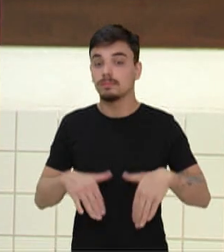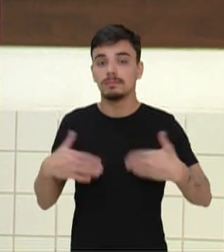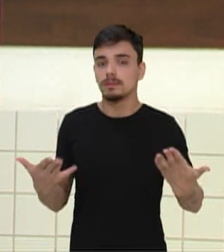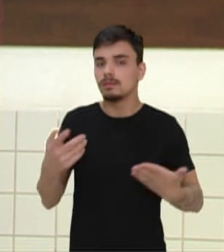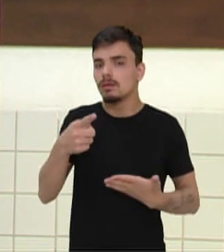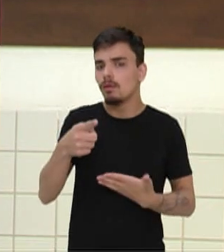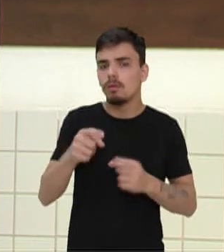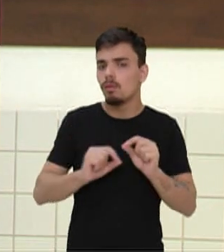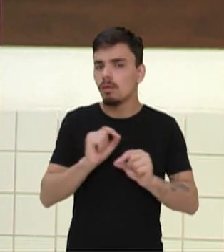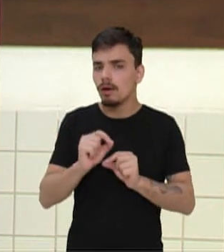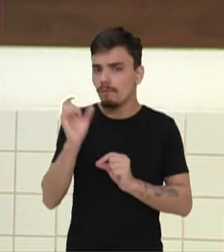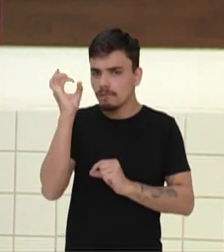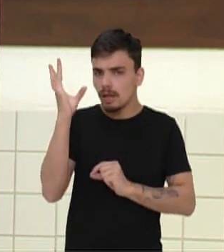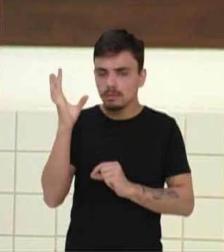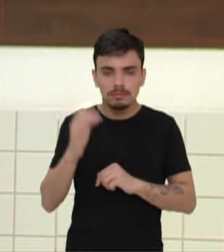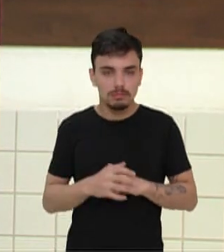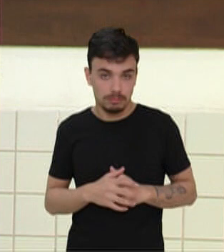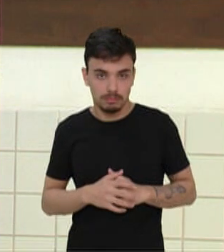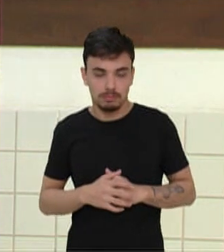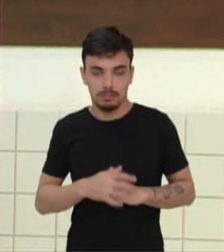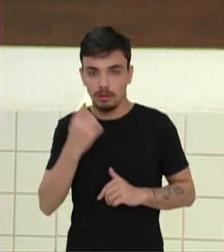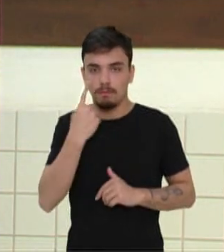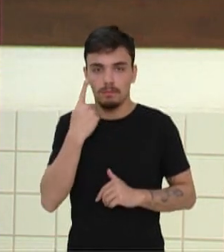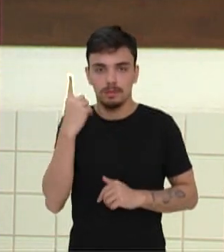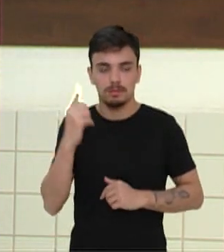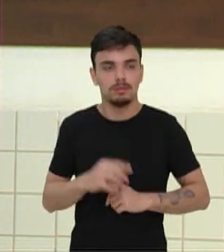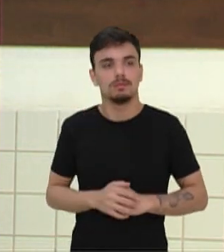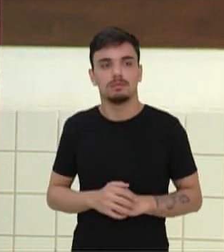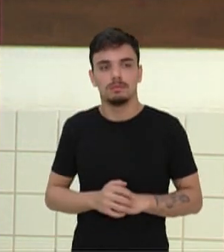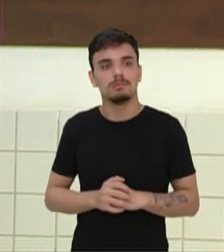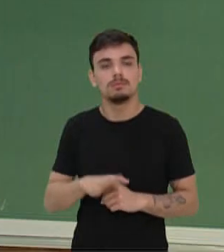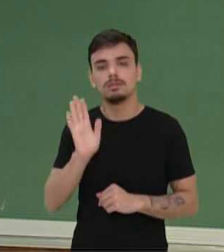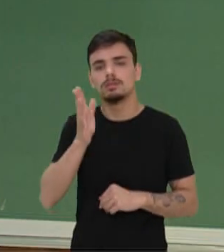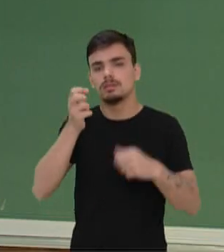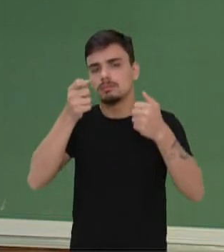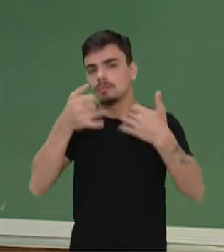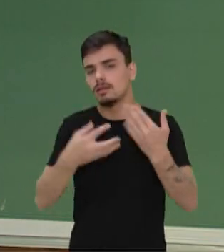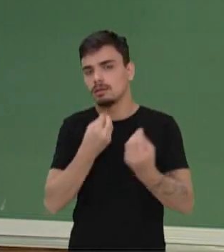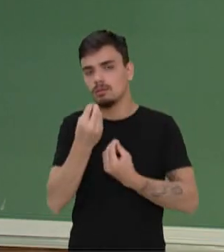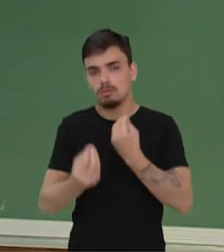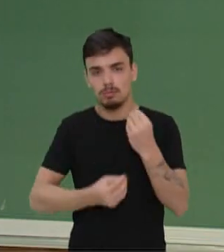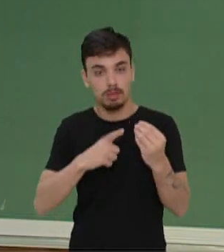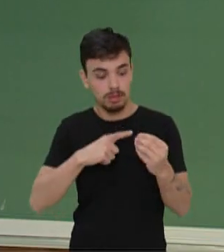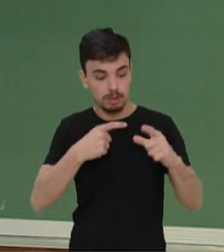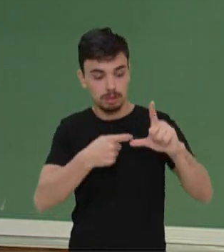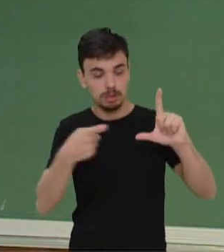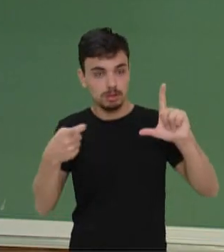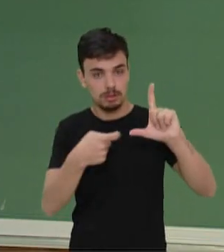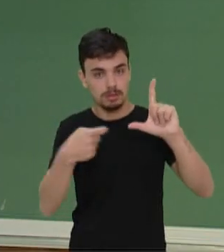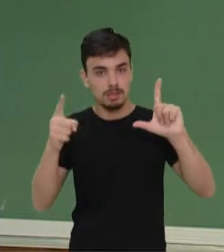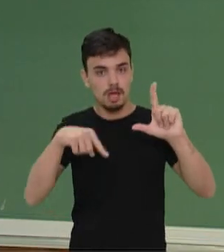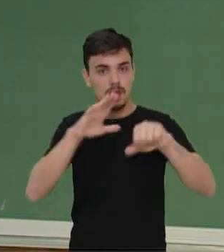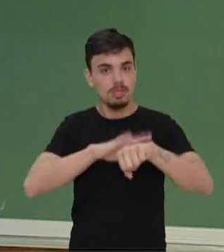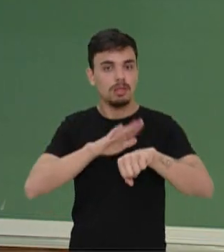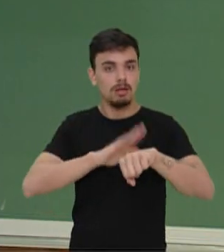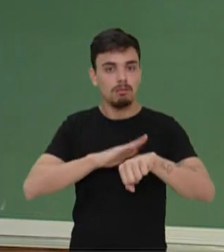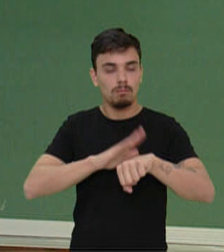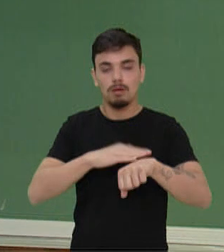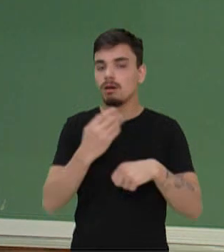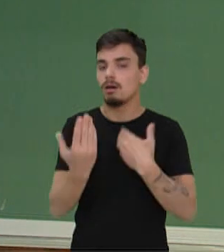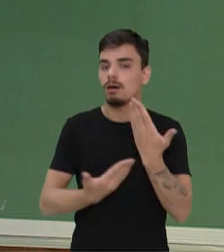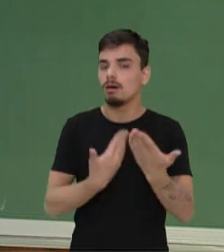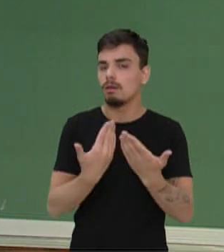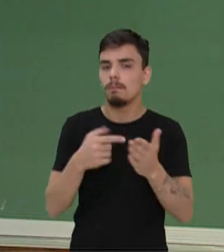Então, pessoal, foi fácil? Veja, como eu disse para vocês, né? Aqui o x é o tempo. E ele está perguntando qual